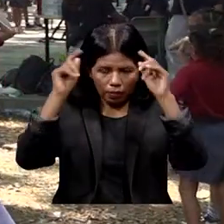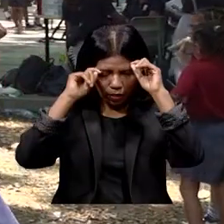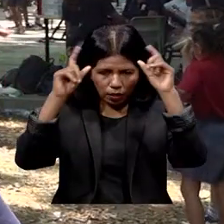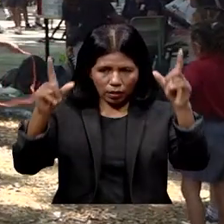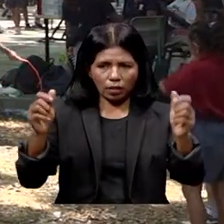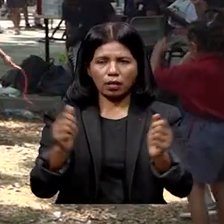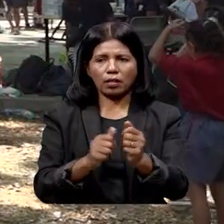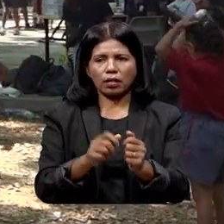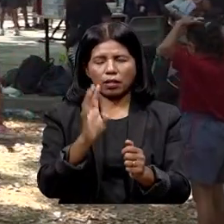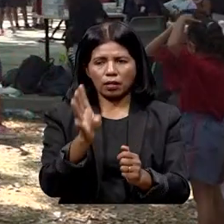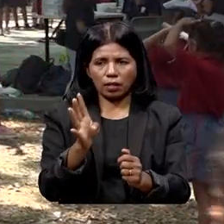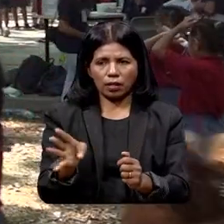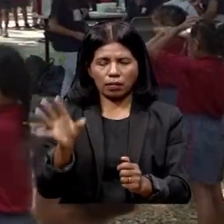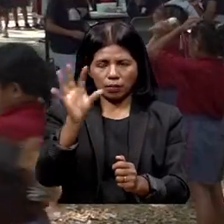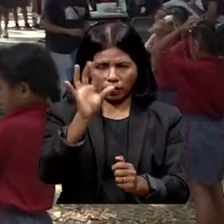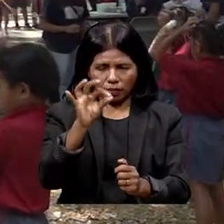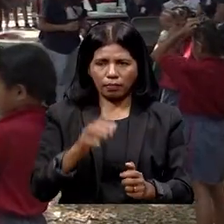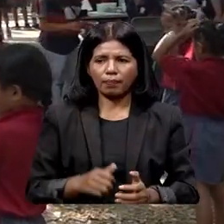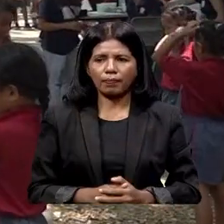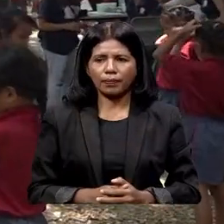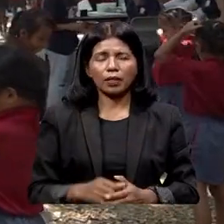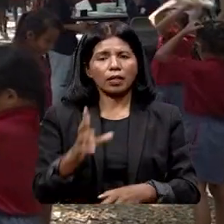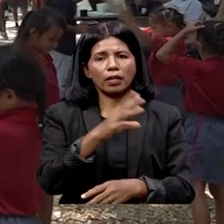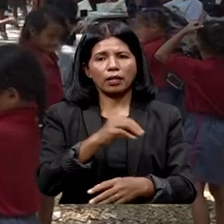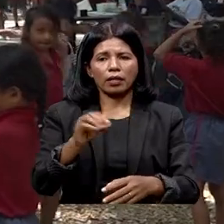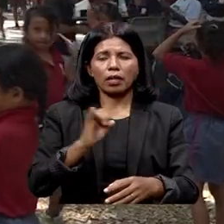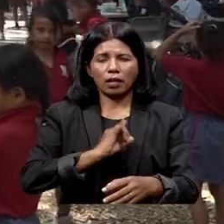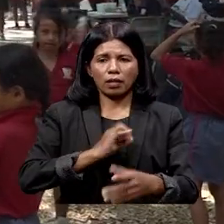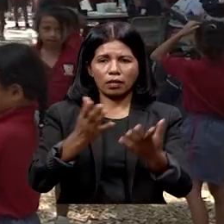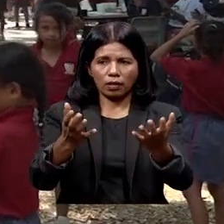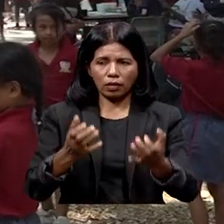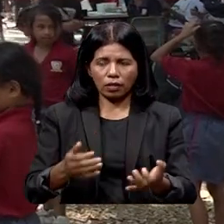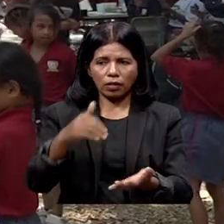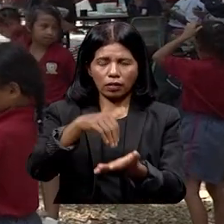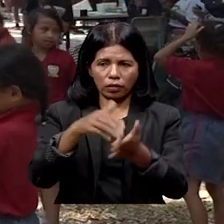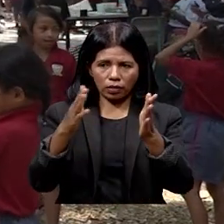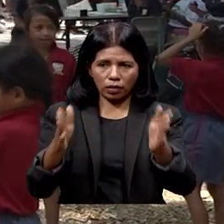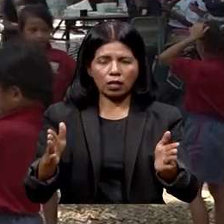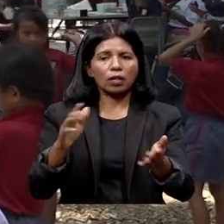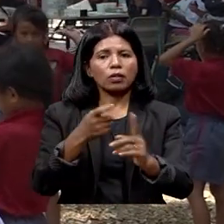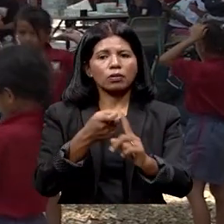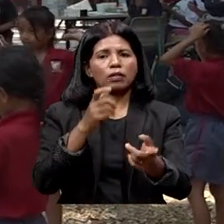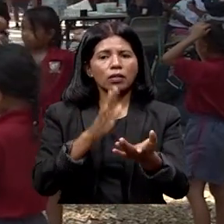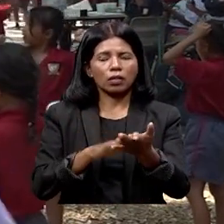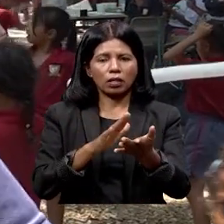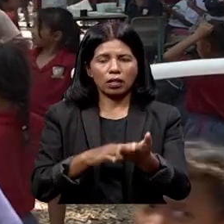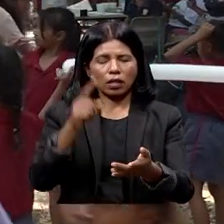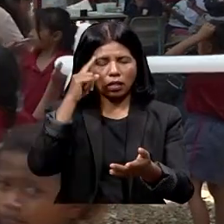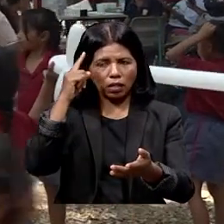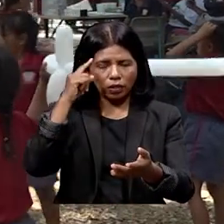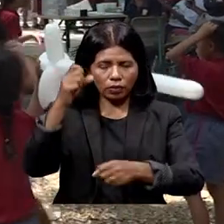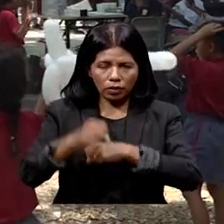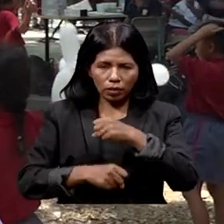dala 49 ya no mo how hakara estudante who say escola hanoi